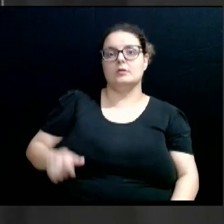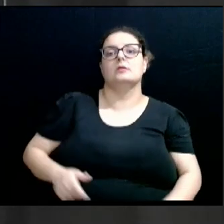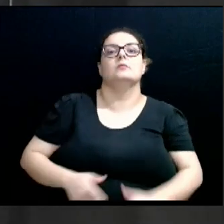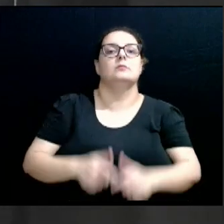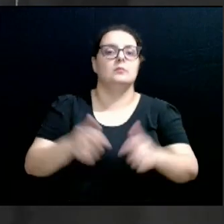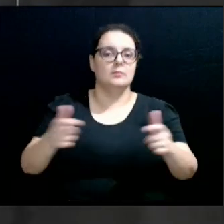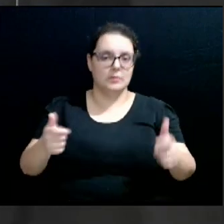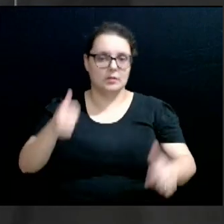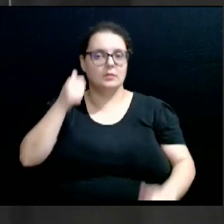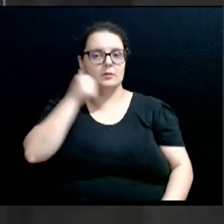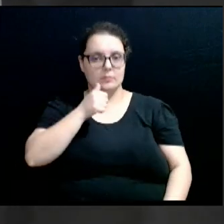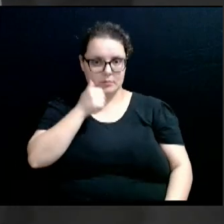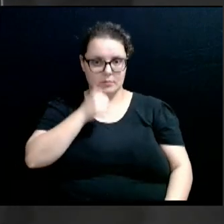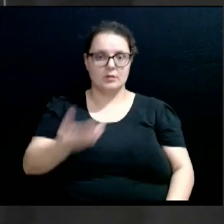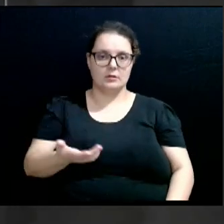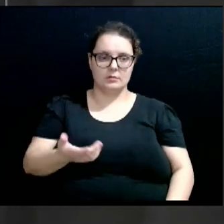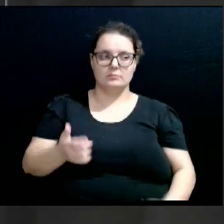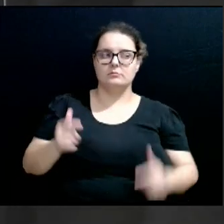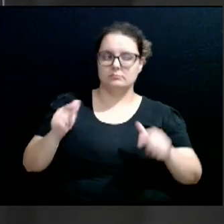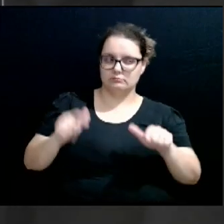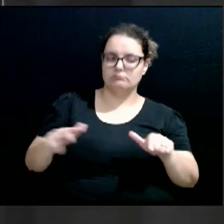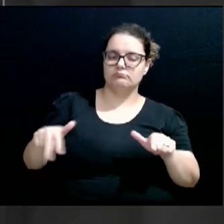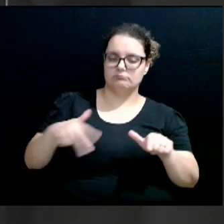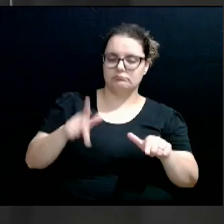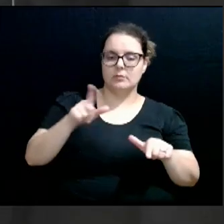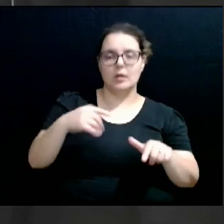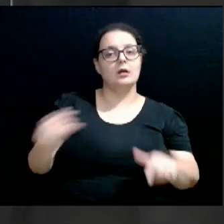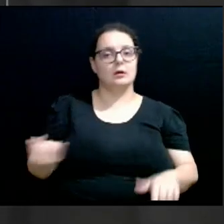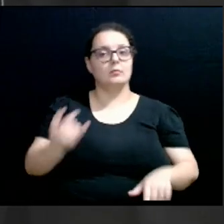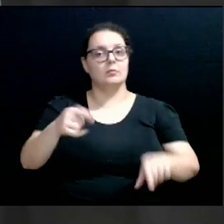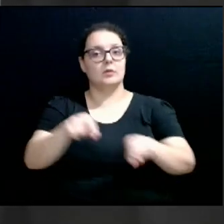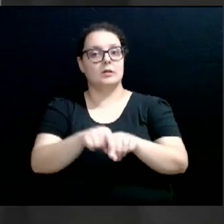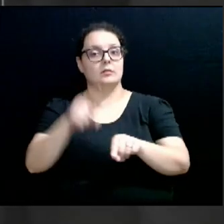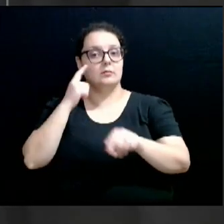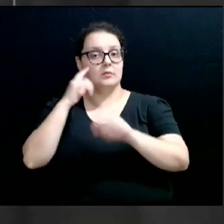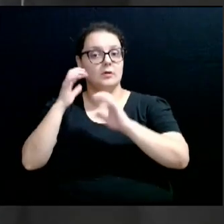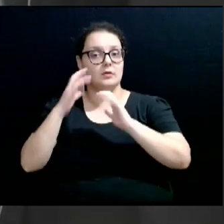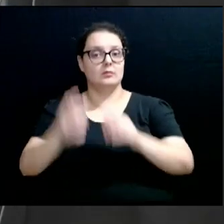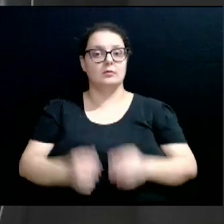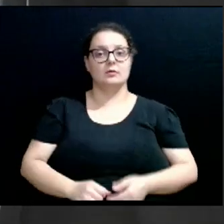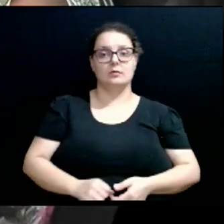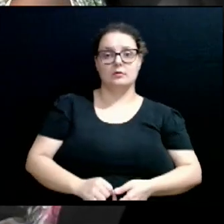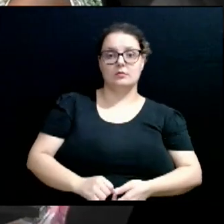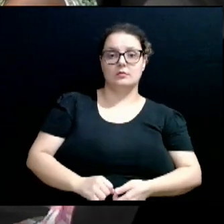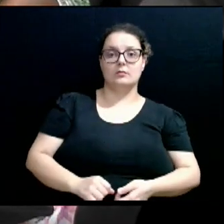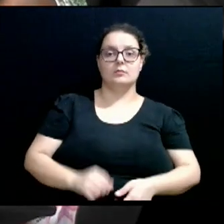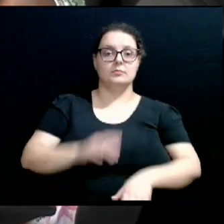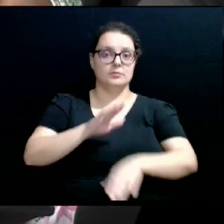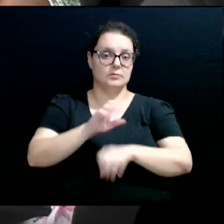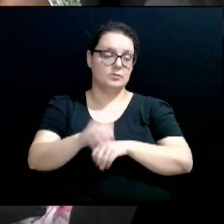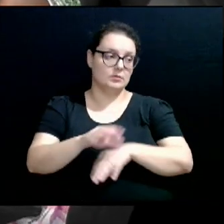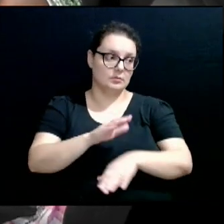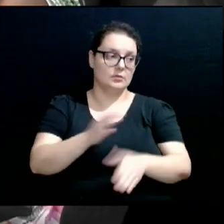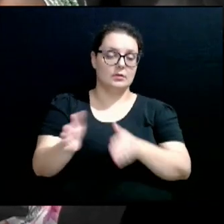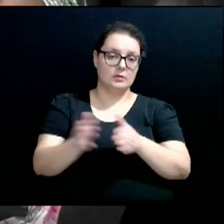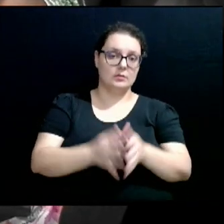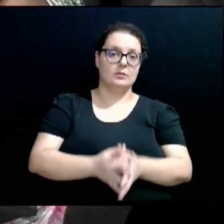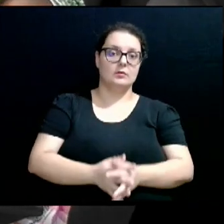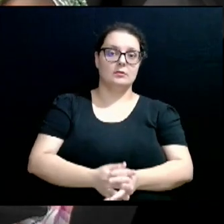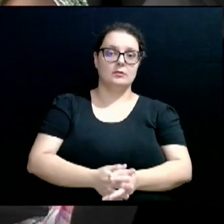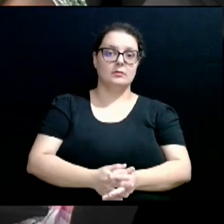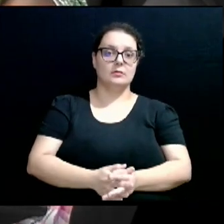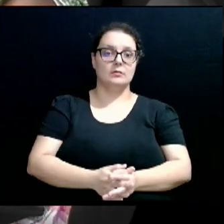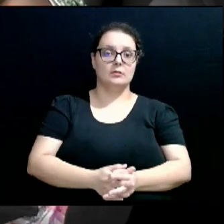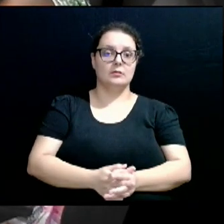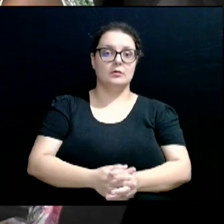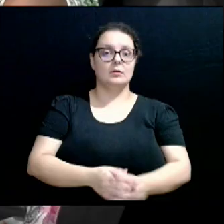esse é o lugar para a gente demarcar que é muito importante também, né? Pensando nessa educação antirracista. Perfeito. E falando em educação antirracista, né? Para que